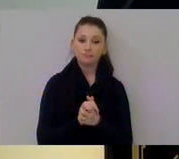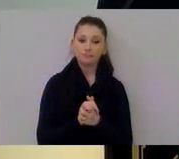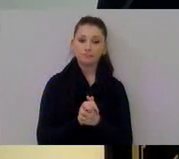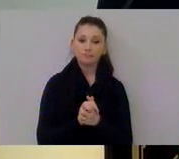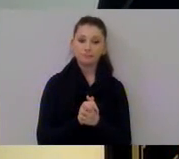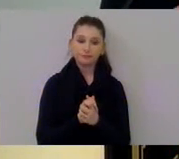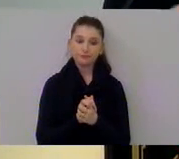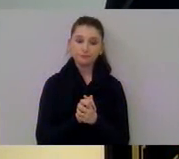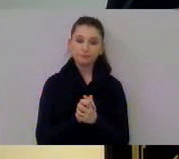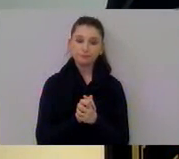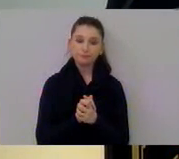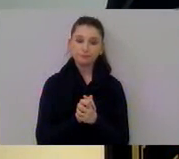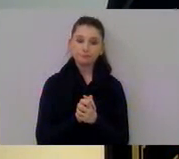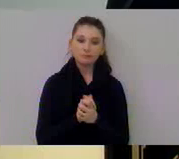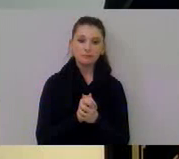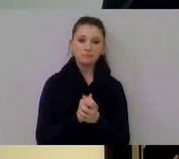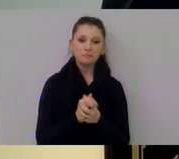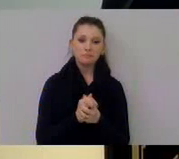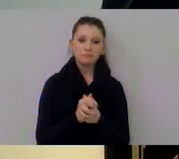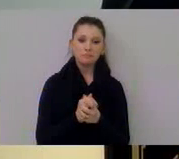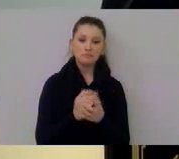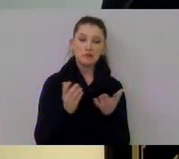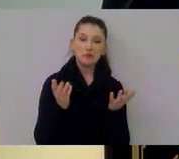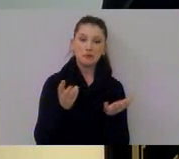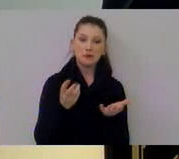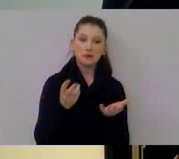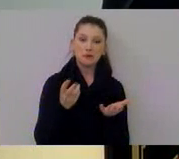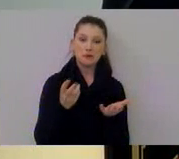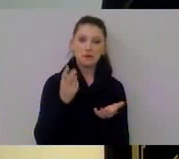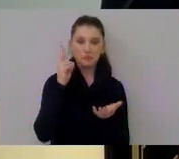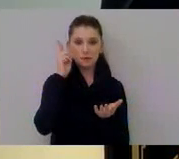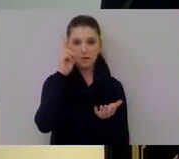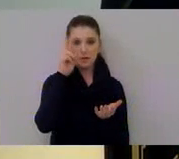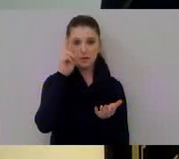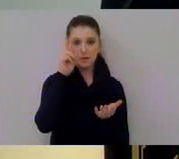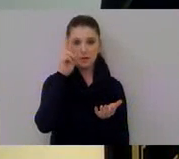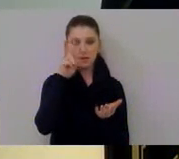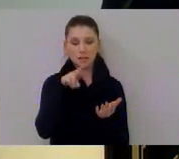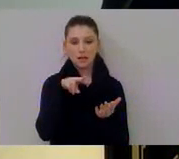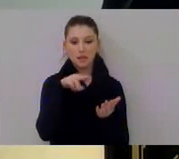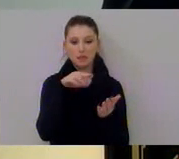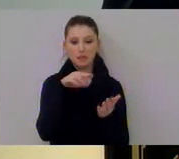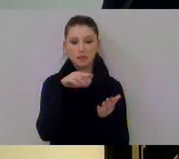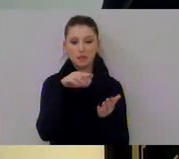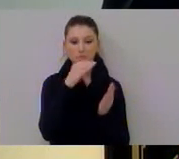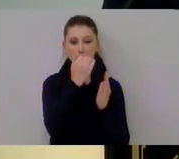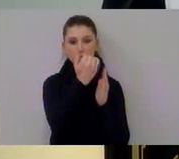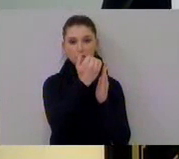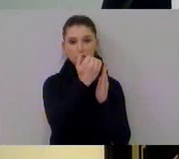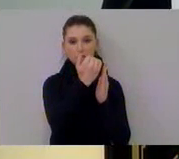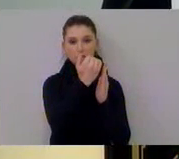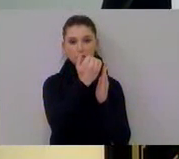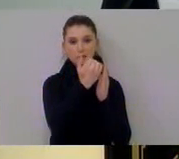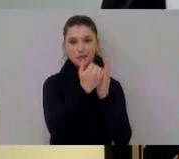no grande expediente que nós temos hoje aí, são quatro folhas